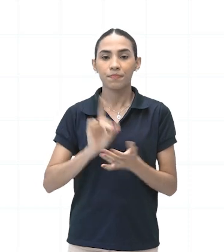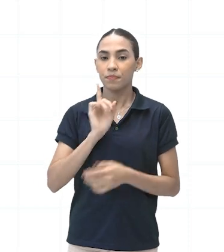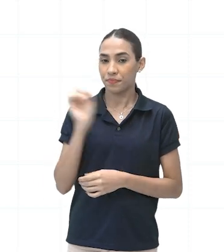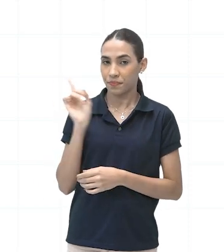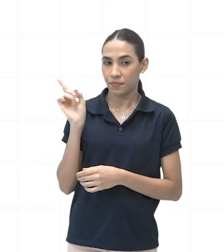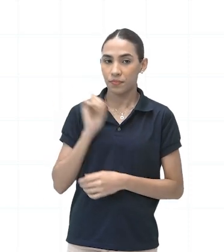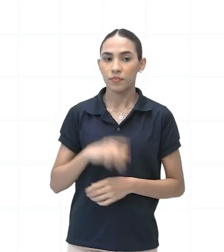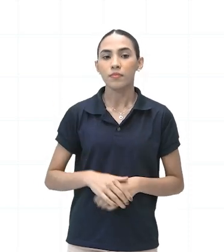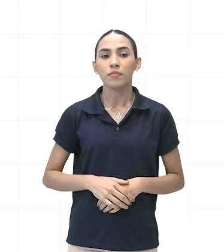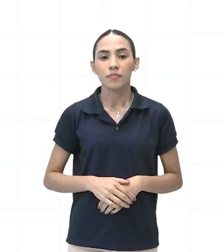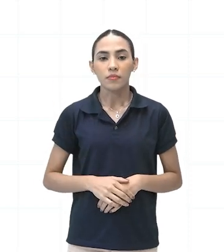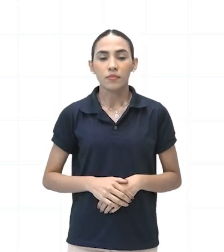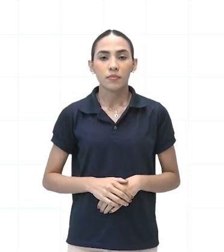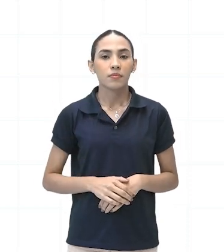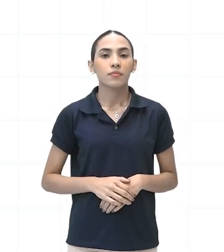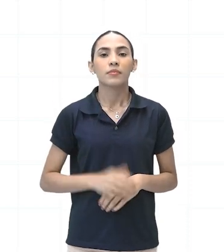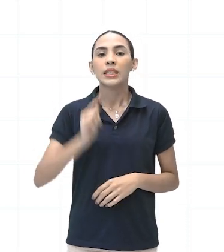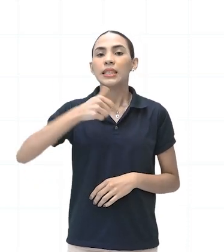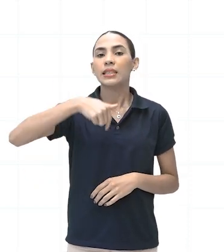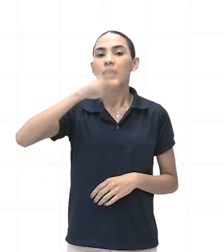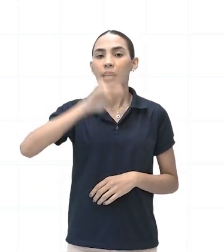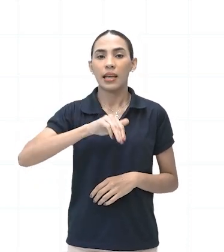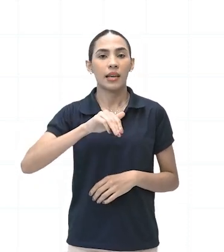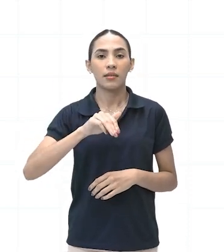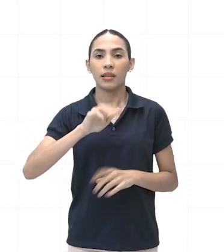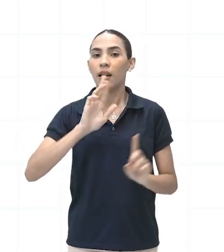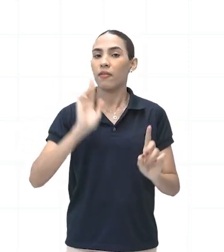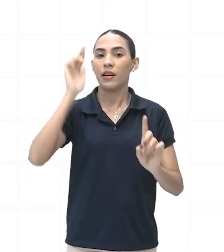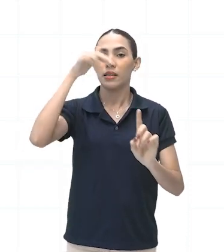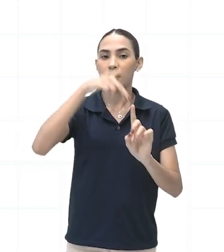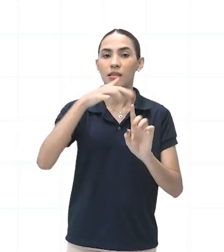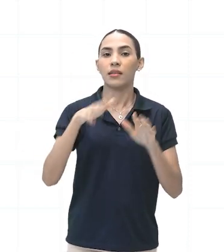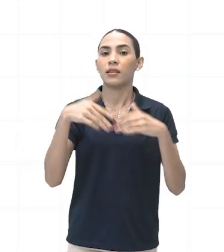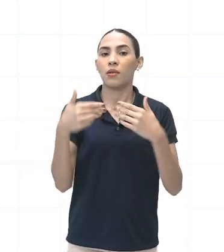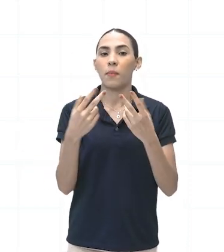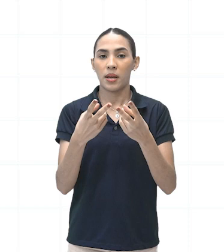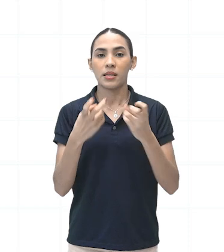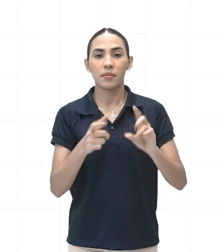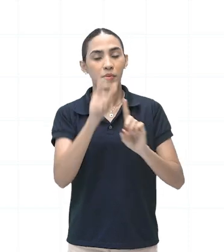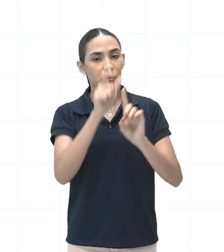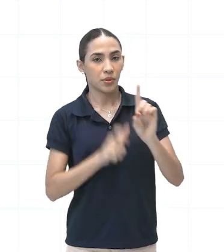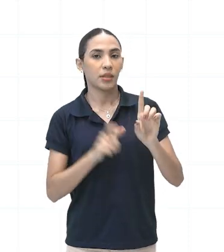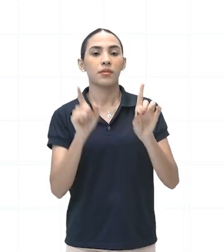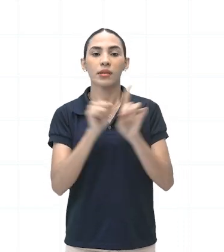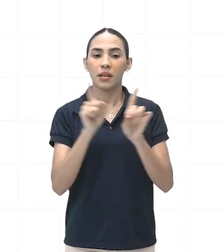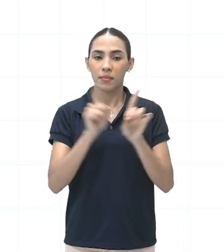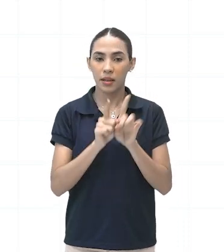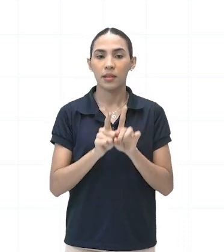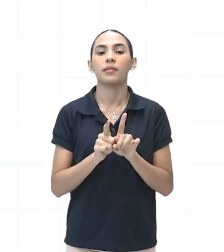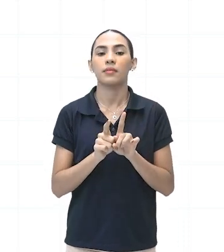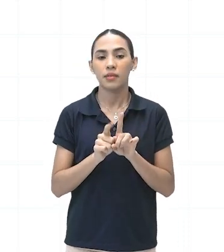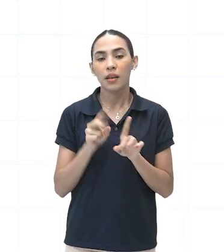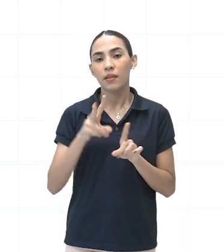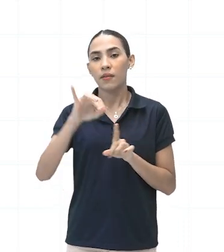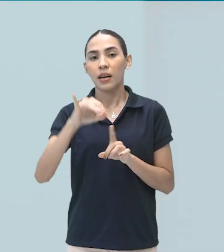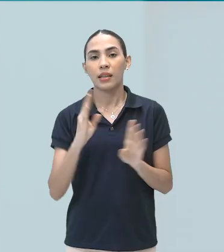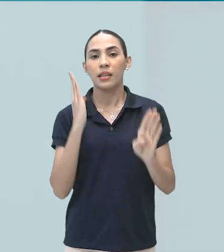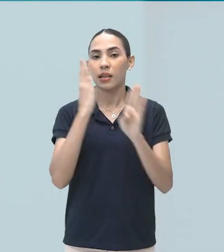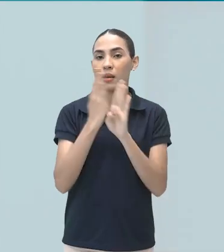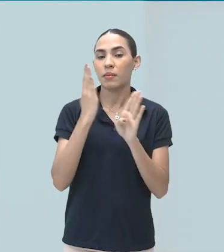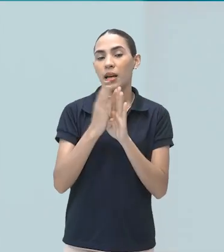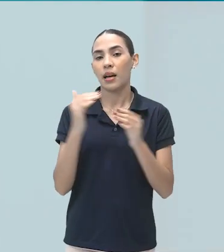exatamente sobre quem estamos falando. Percebo que esse sujeito também, ele irá determinar